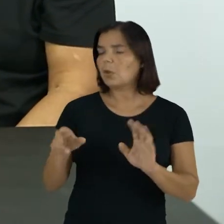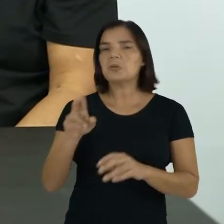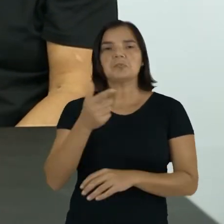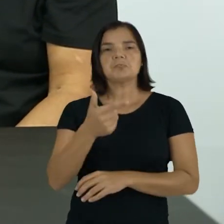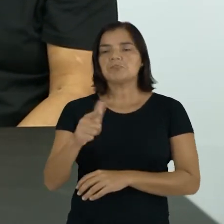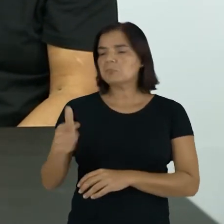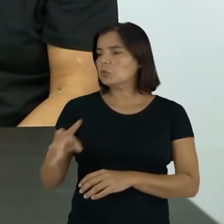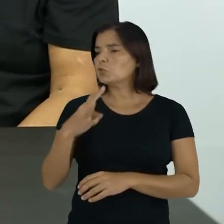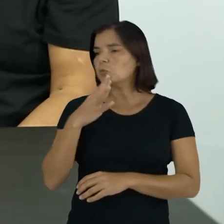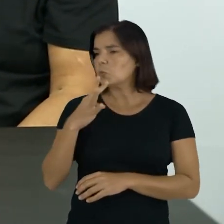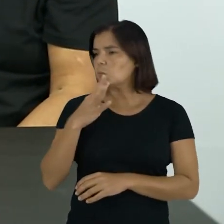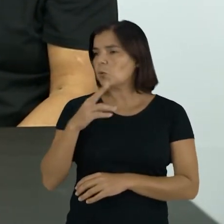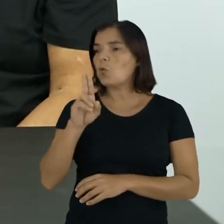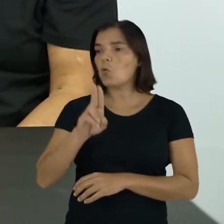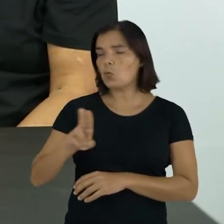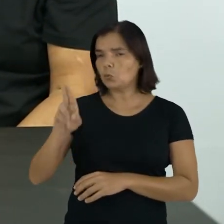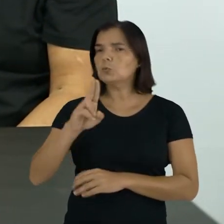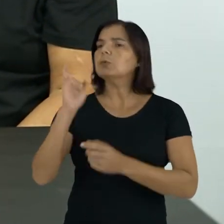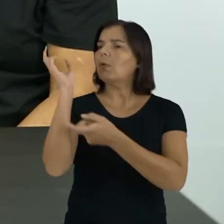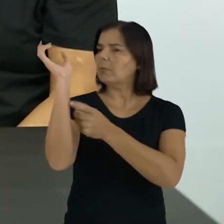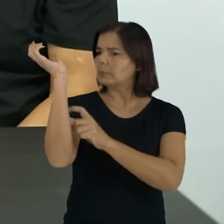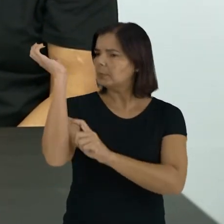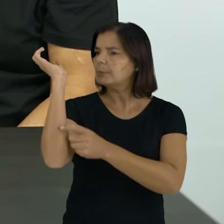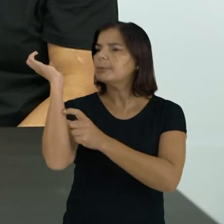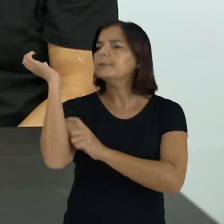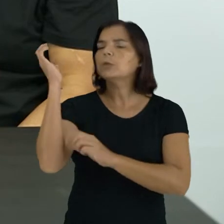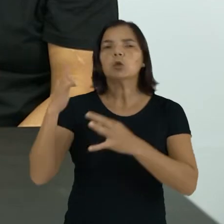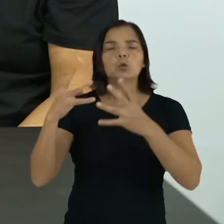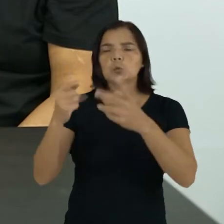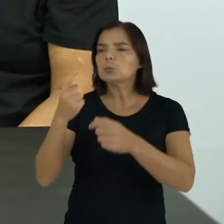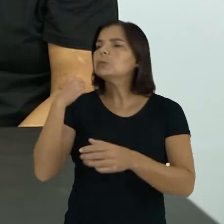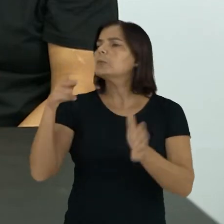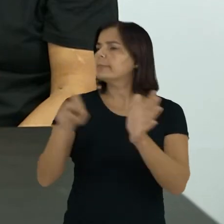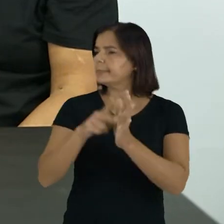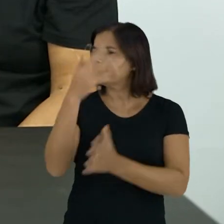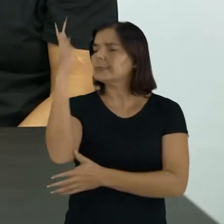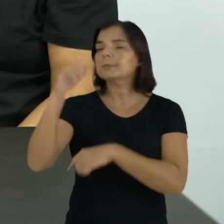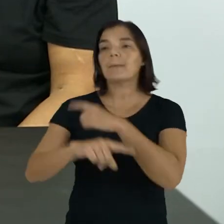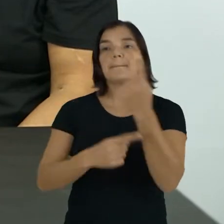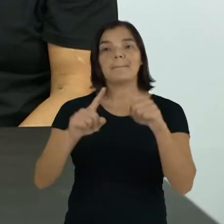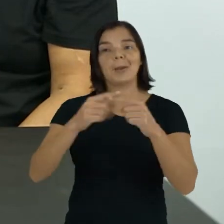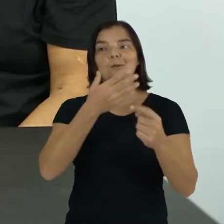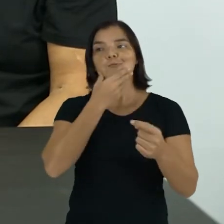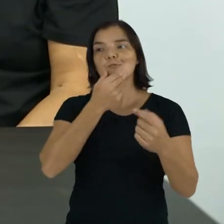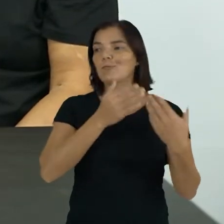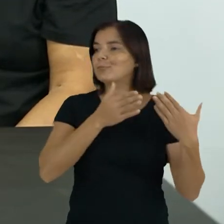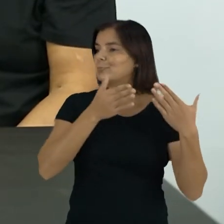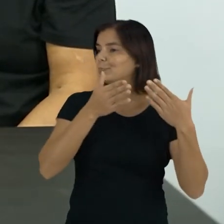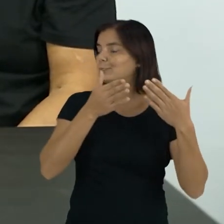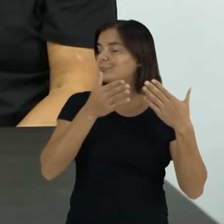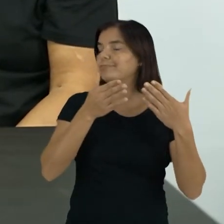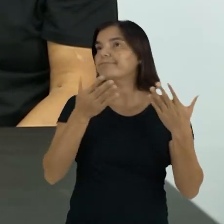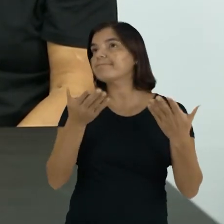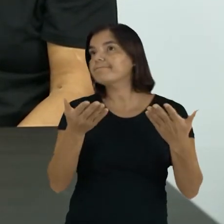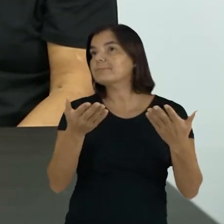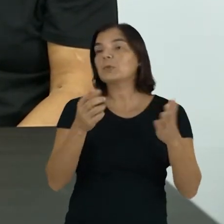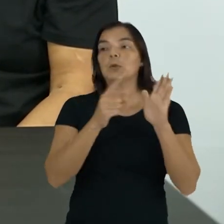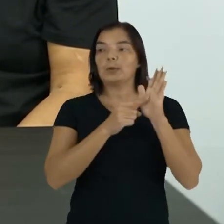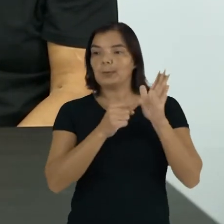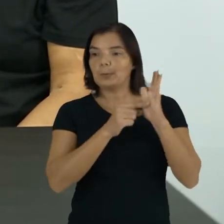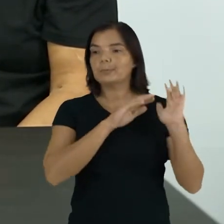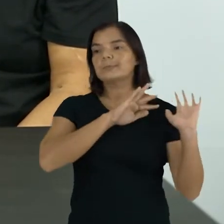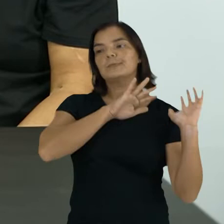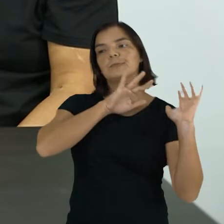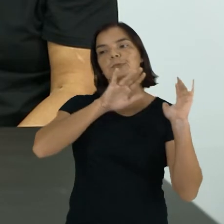não tinham esses conhecimentos assim, eles usavam até a seringa, usavam tudo que veio da natureza, né? Mas aí o homem veio, os brancos,